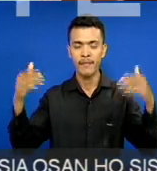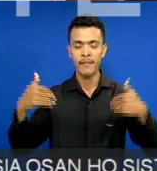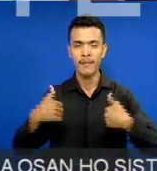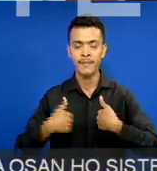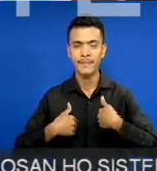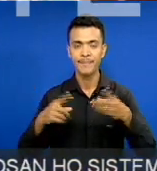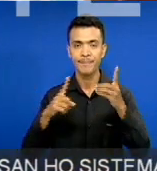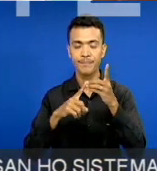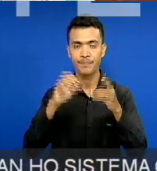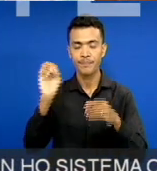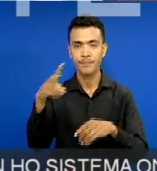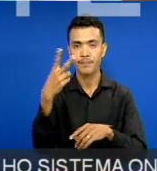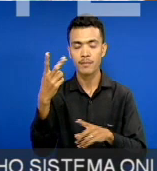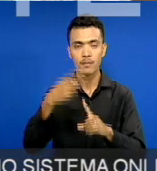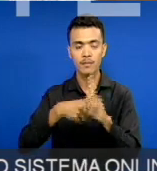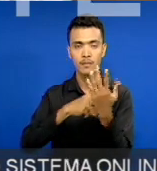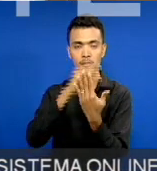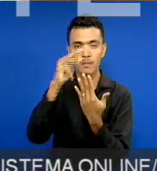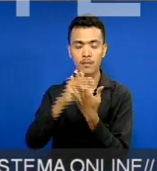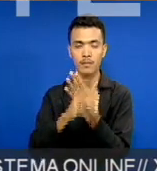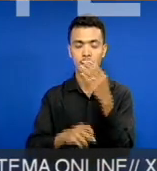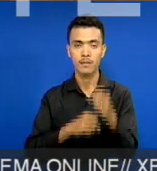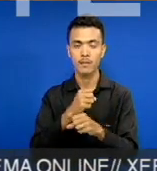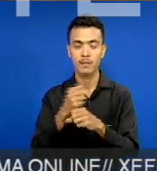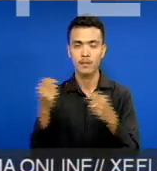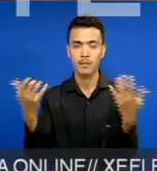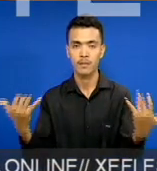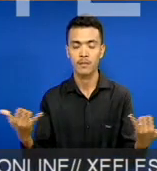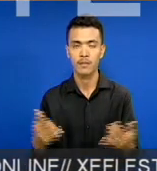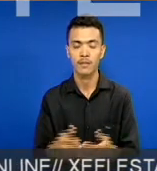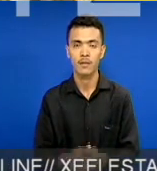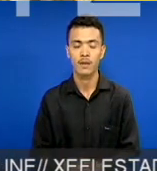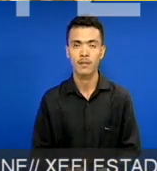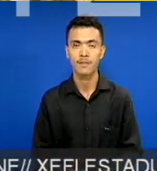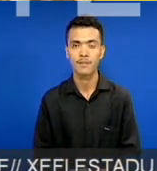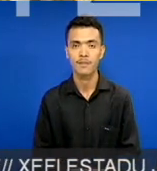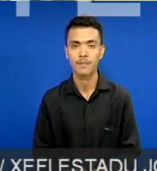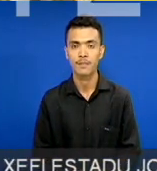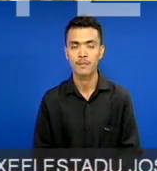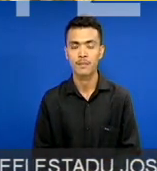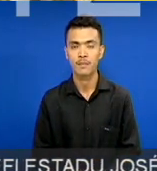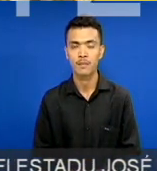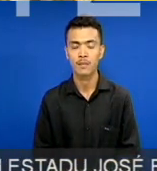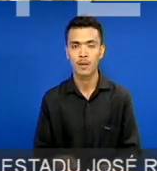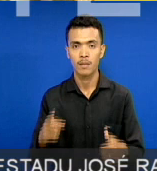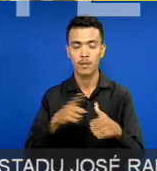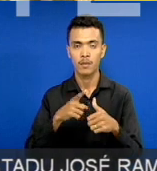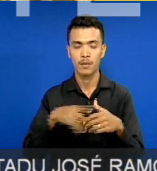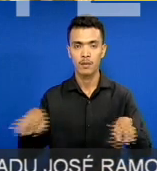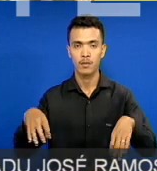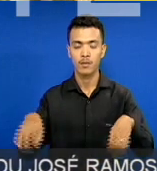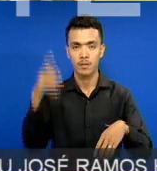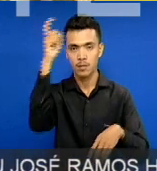12 de marzo fulan indenene. Ita gora sistema rua lawa en paralelo. Sistema tuan se